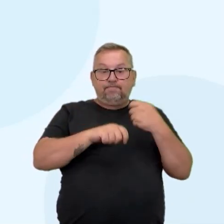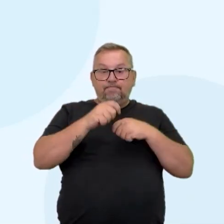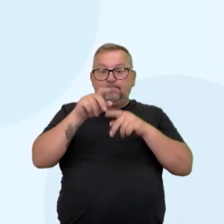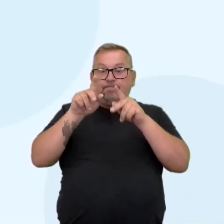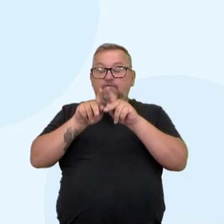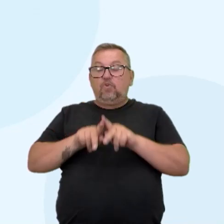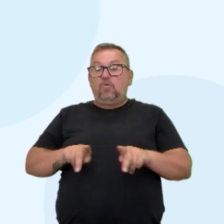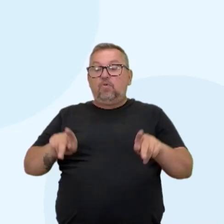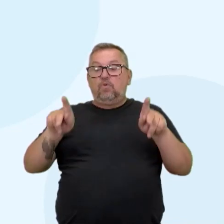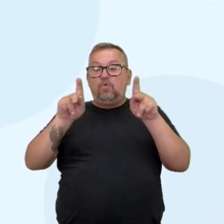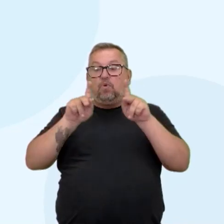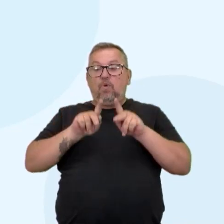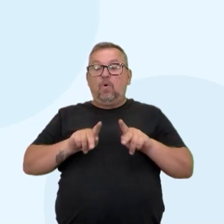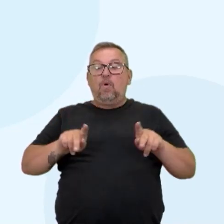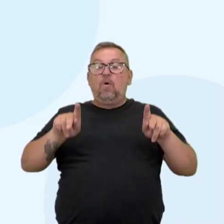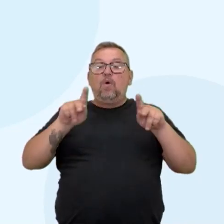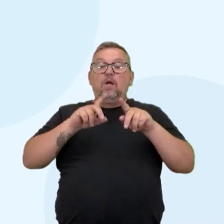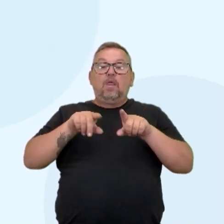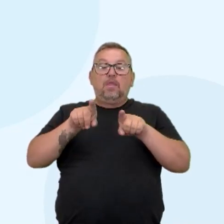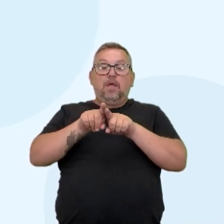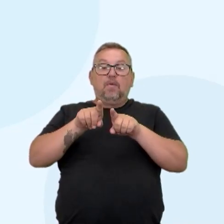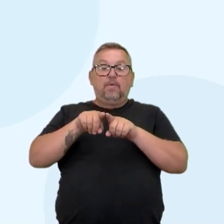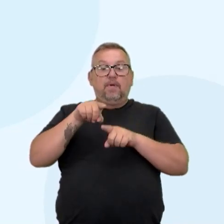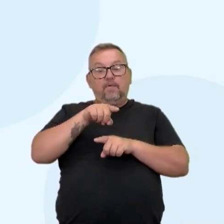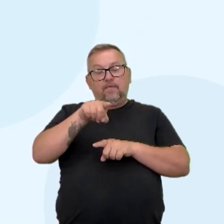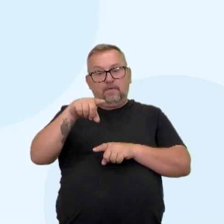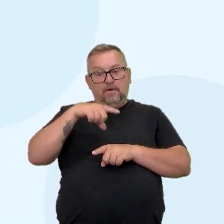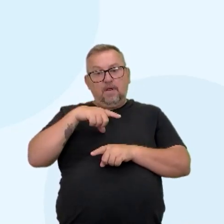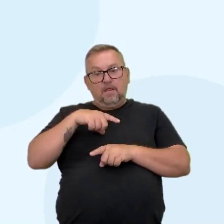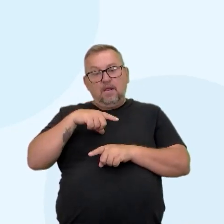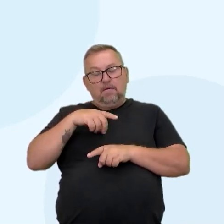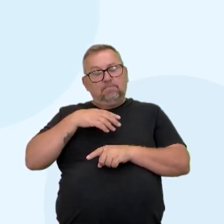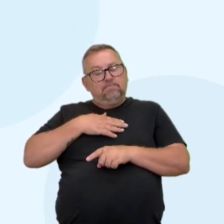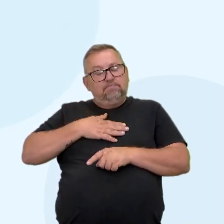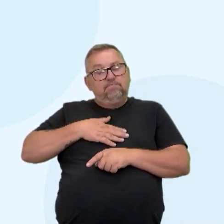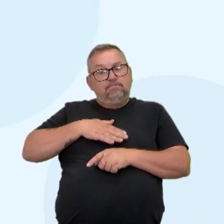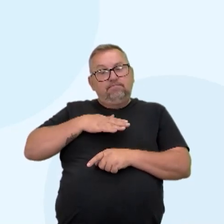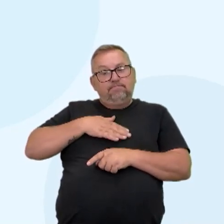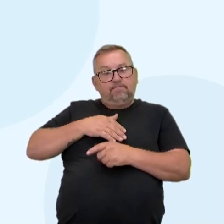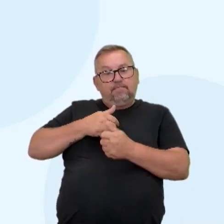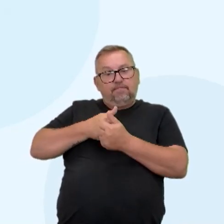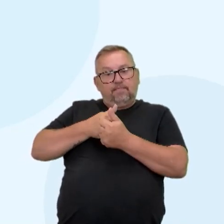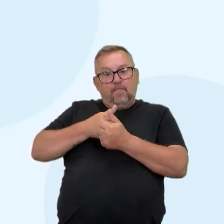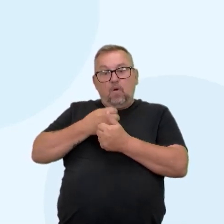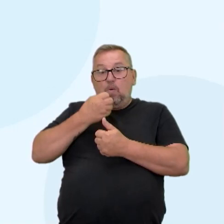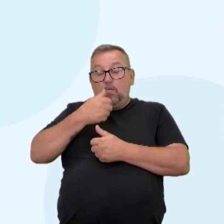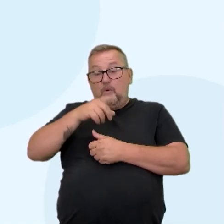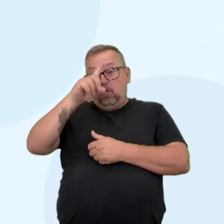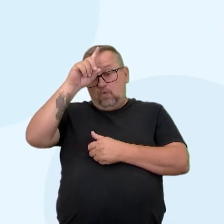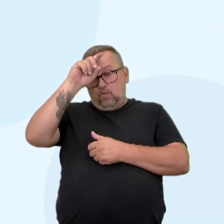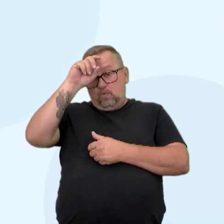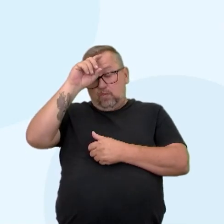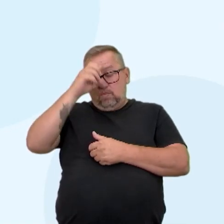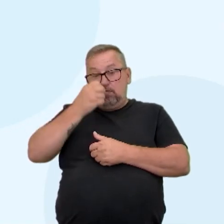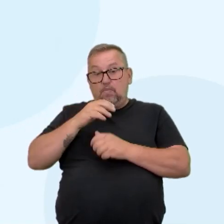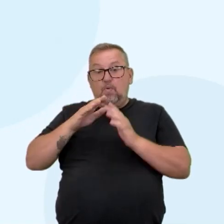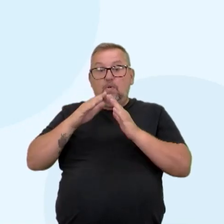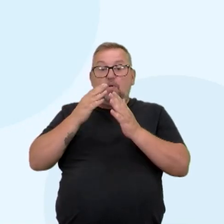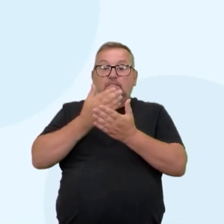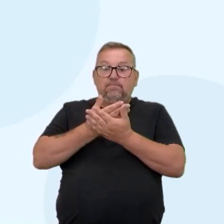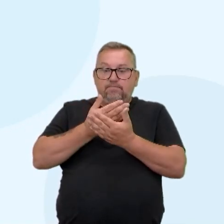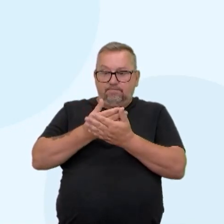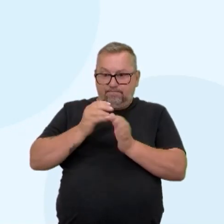shopping centers. Evidentemente, você quer estar, por uma questão de conforto, perto de bons hospitais, boas escolas,